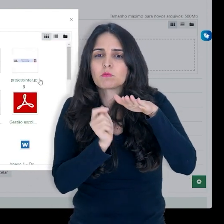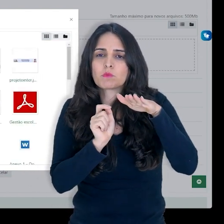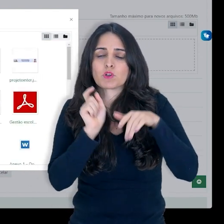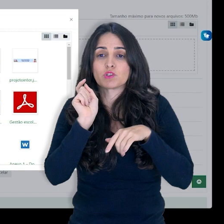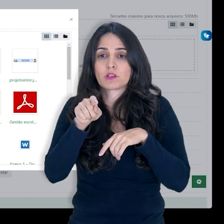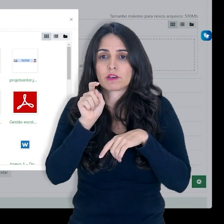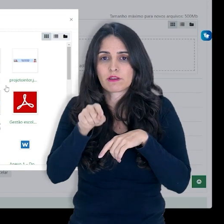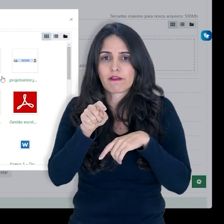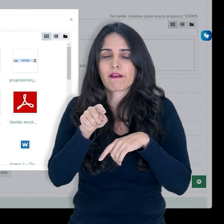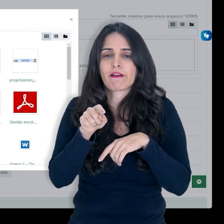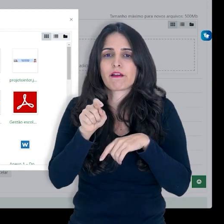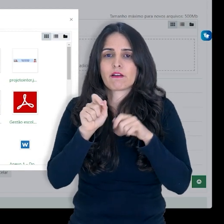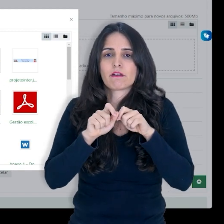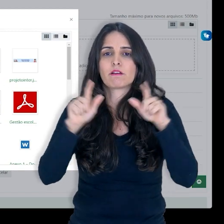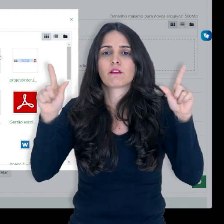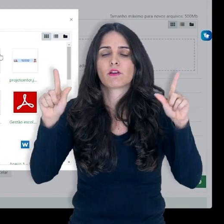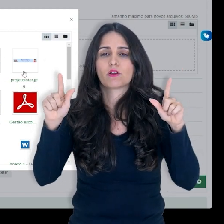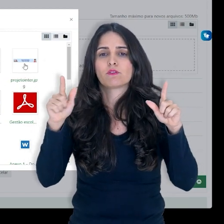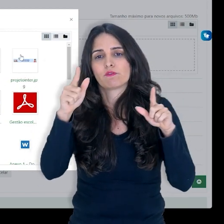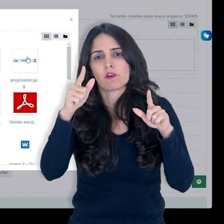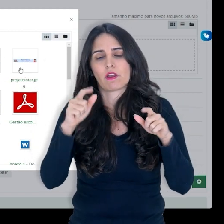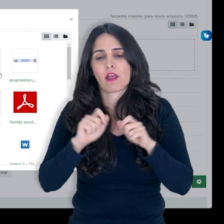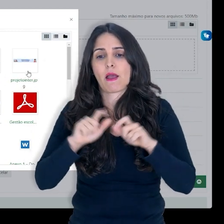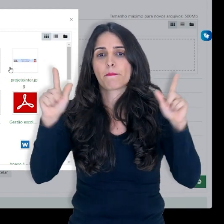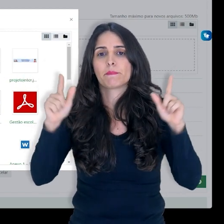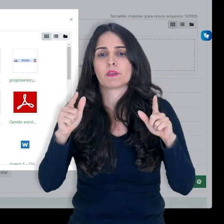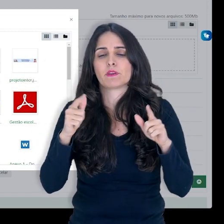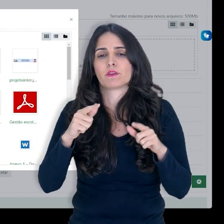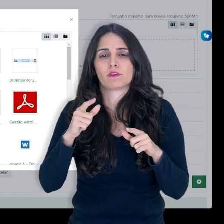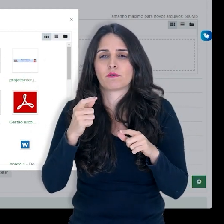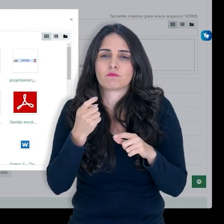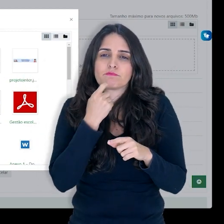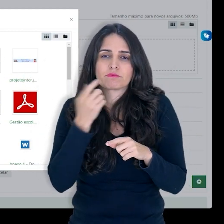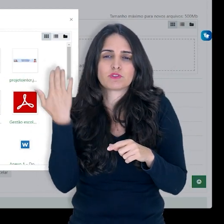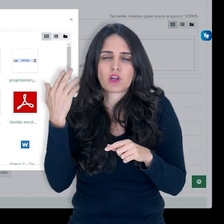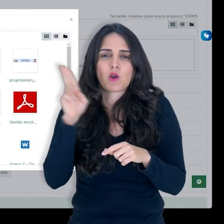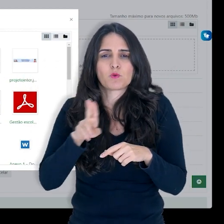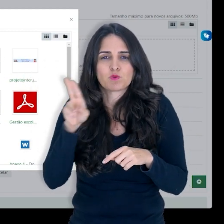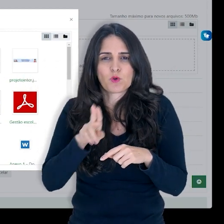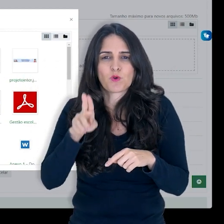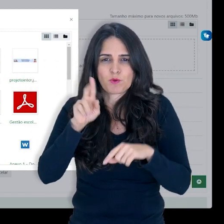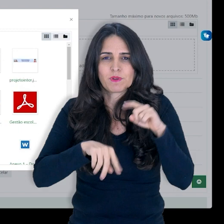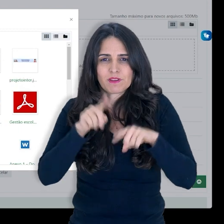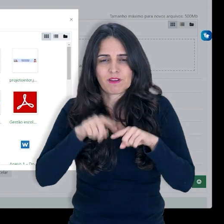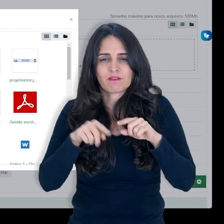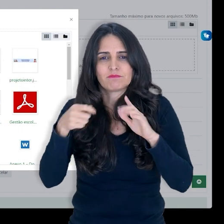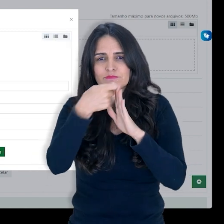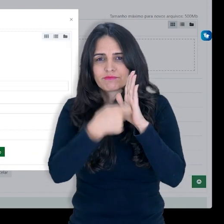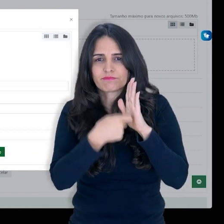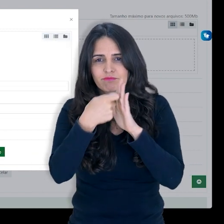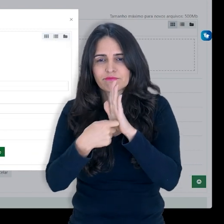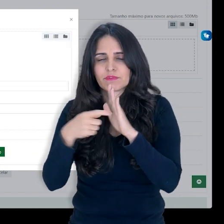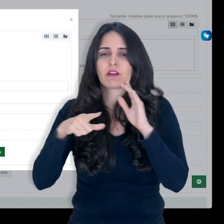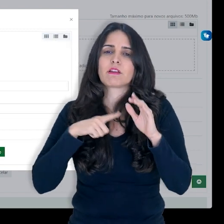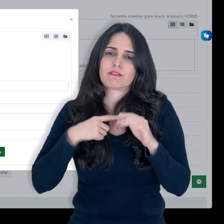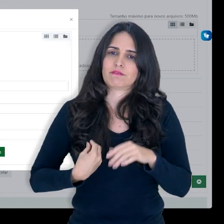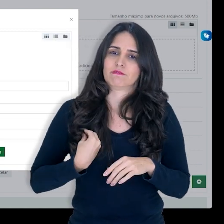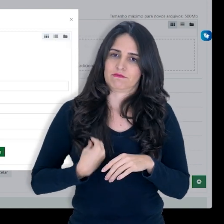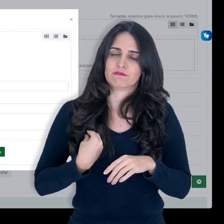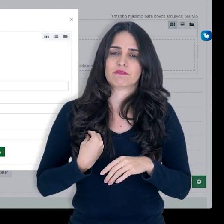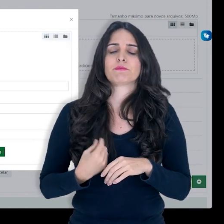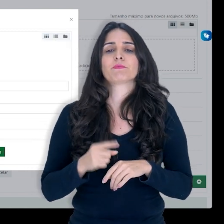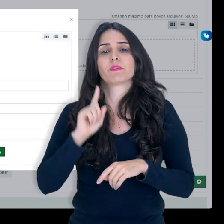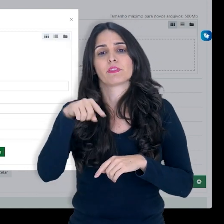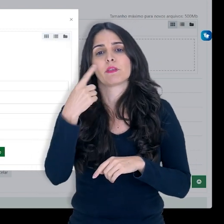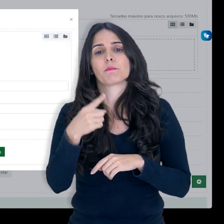recentes por exemplo vai aparecer os últimos arquivos que você utilizou na sua salas ou aqui como eu estava explicando